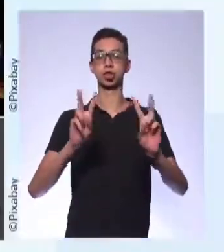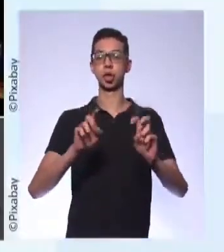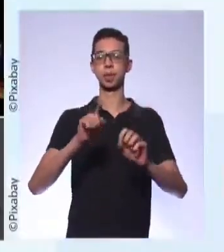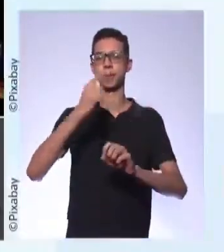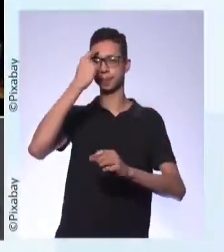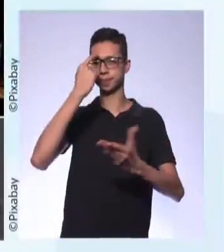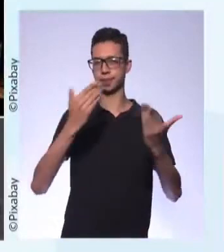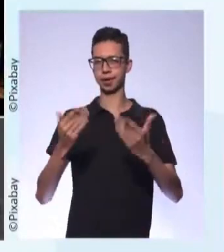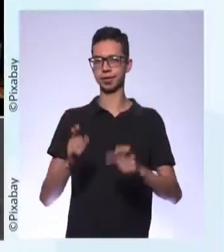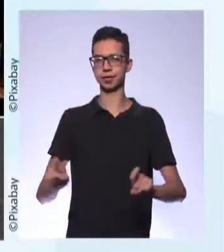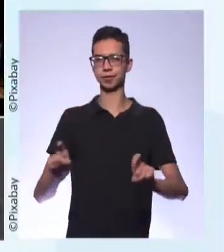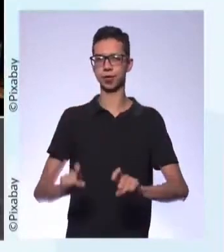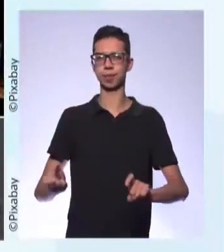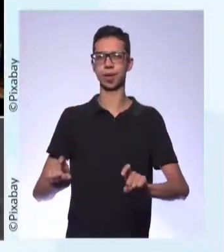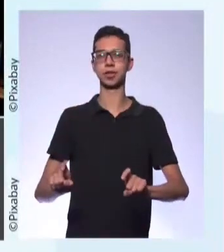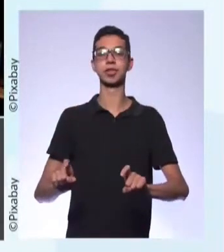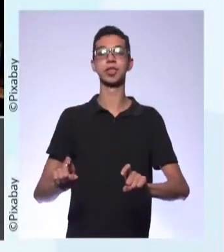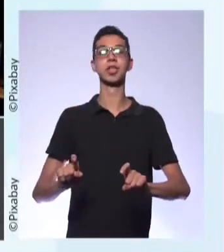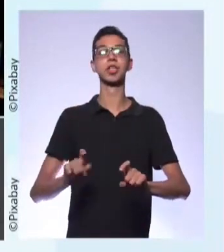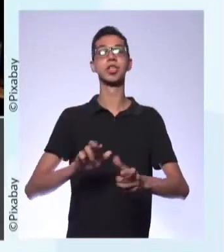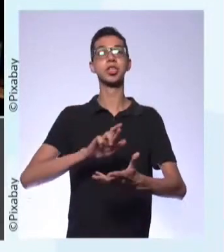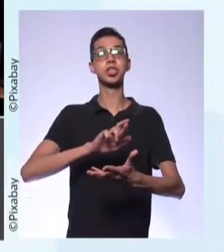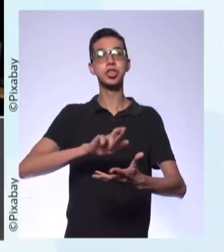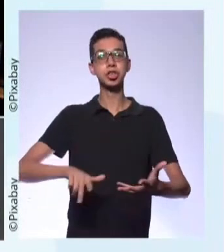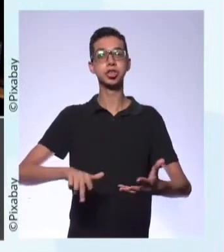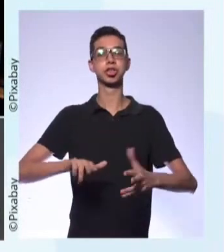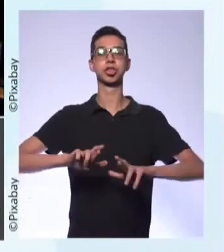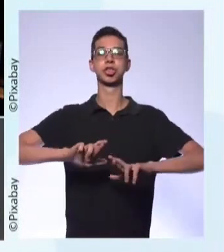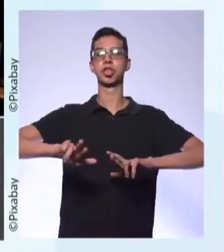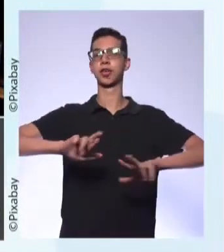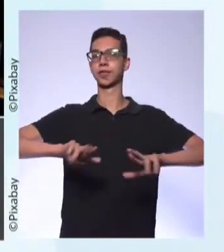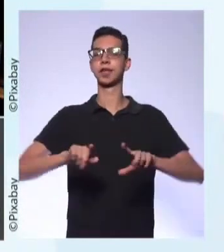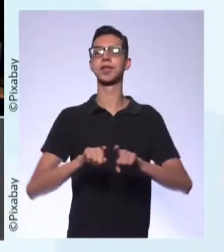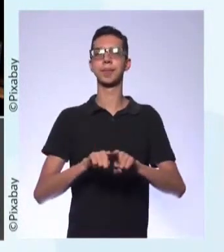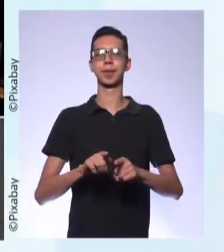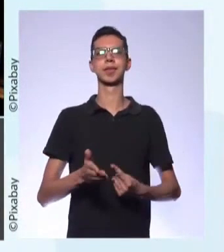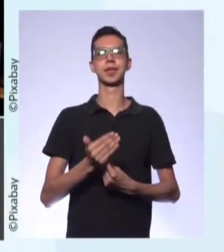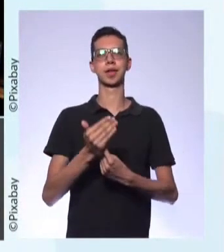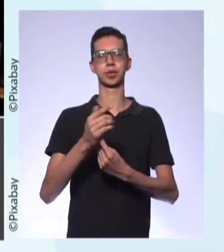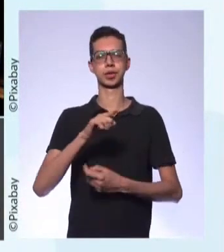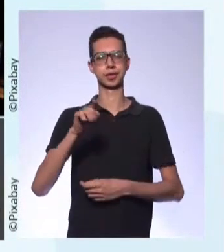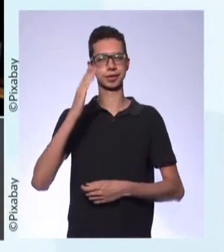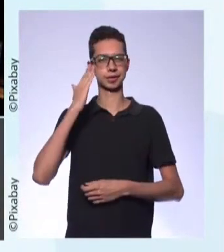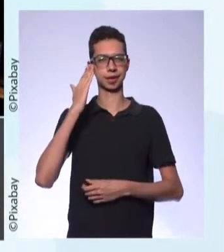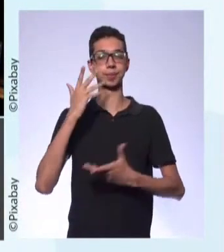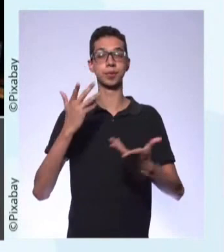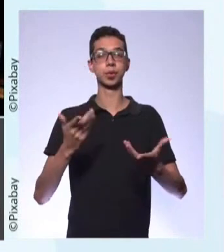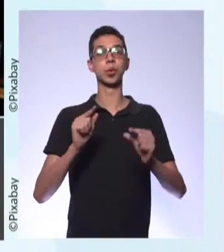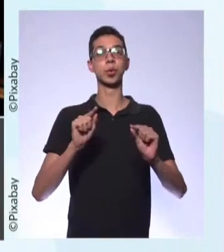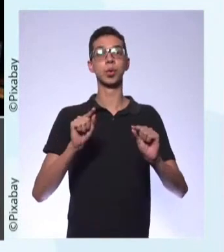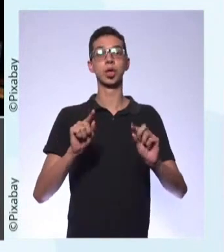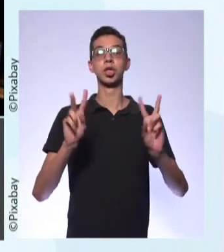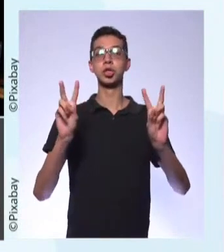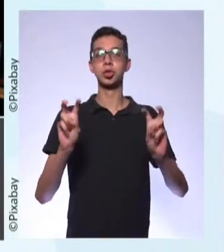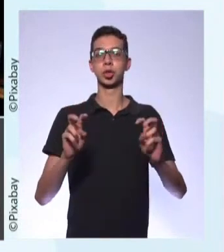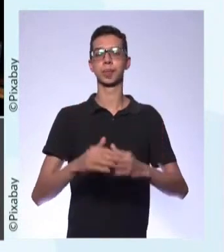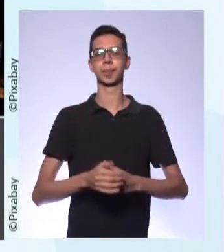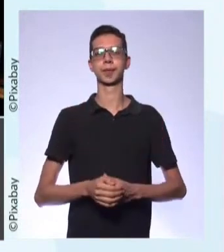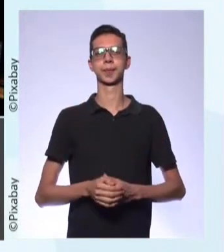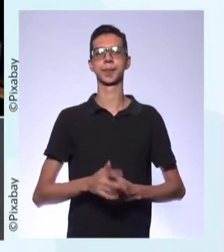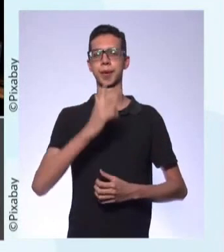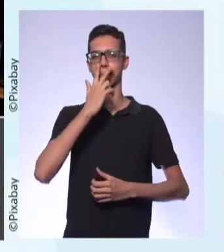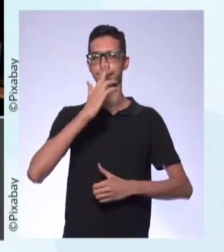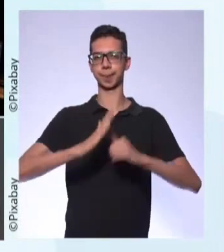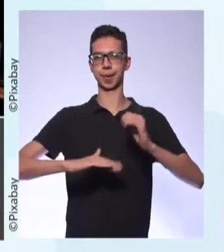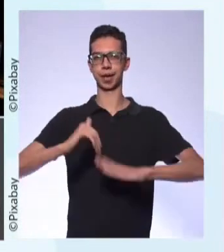e a diferentes tecnologias computacionais, tá? Então, praticamente é tudo que vem, né, saindo dessa questão mais mecânica